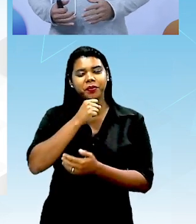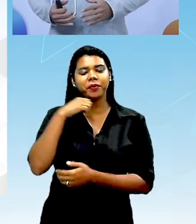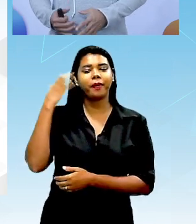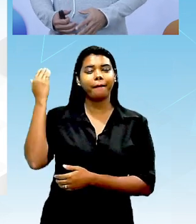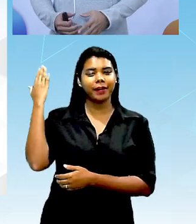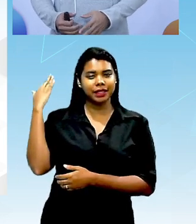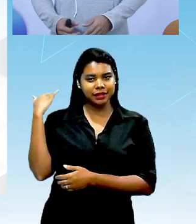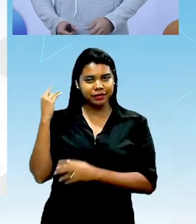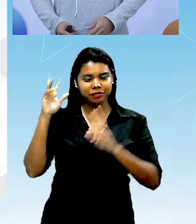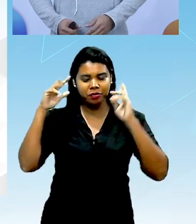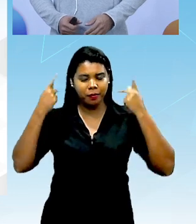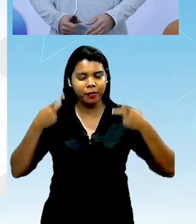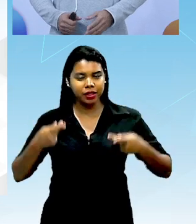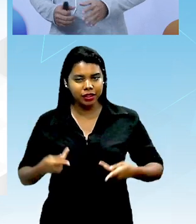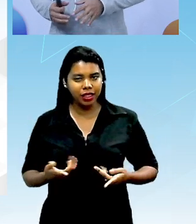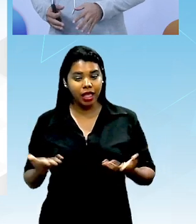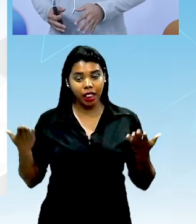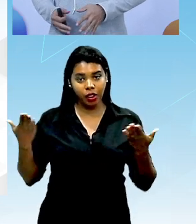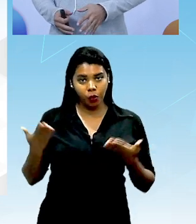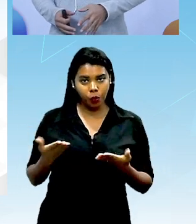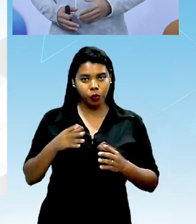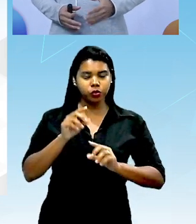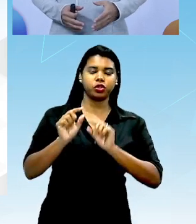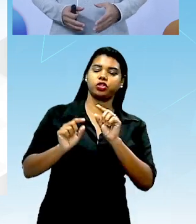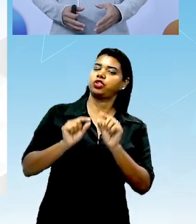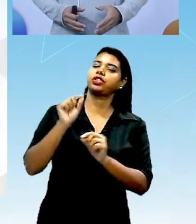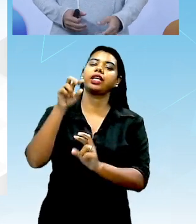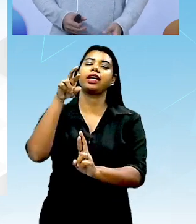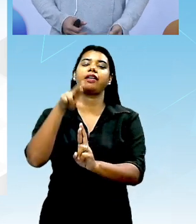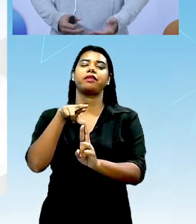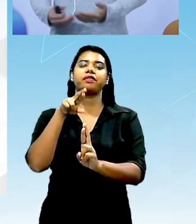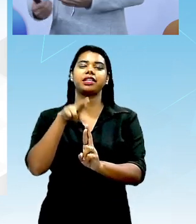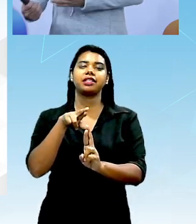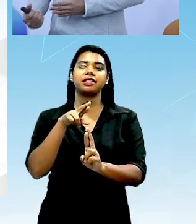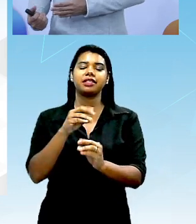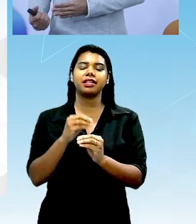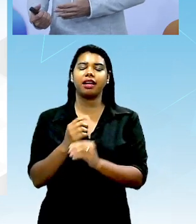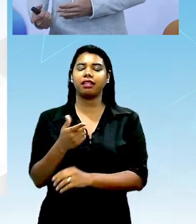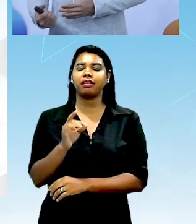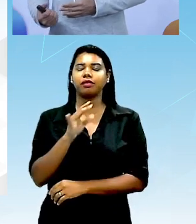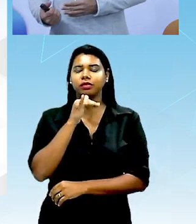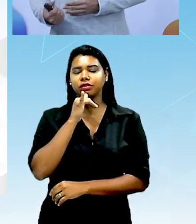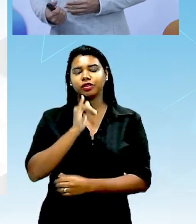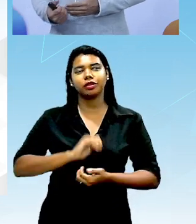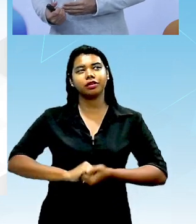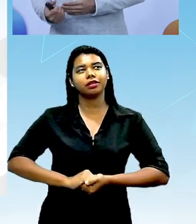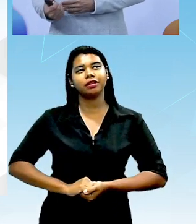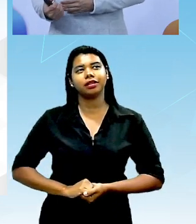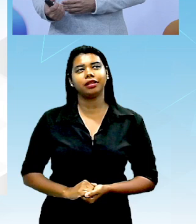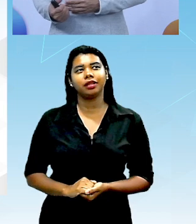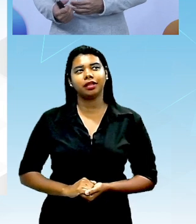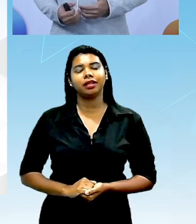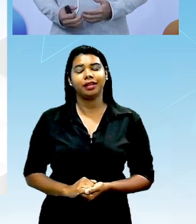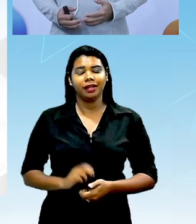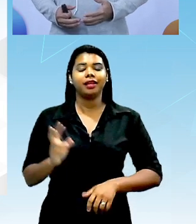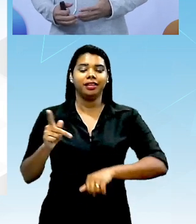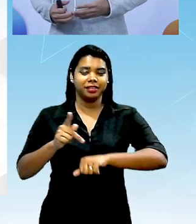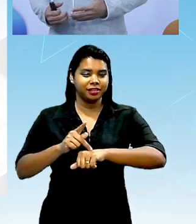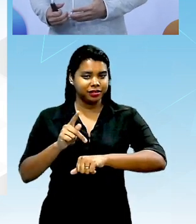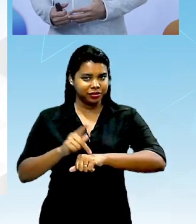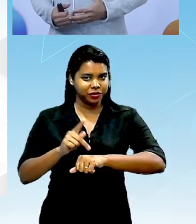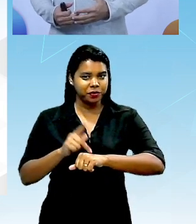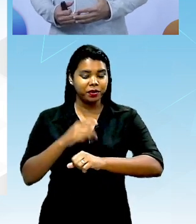da nossa humanidade, pelo menos aqueles que foram referenciados, não só nas pedras, né?